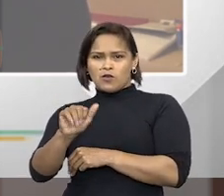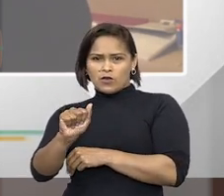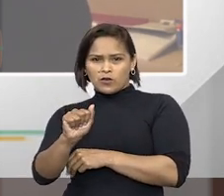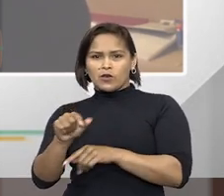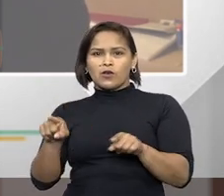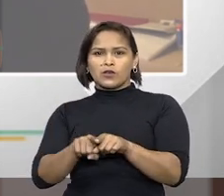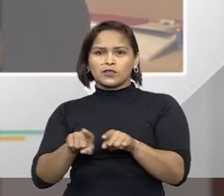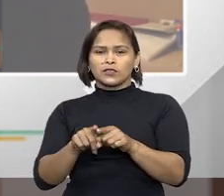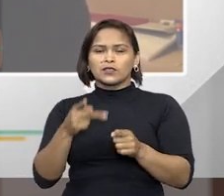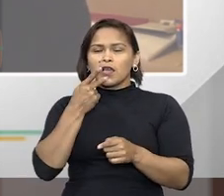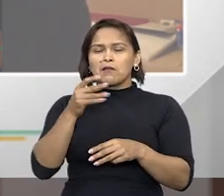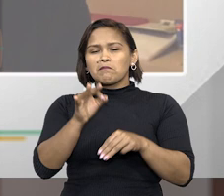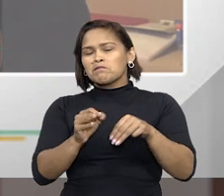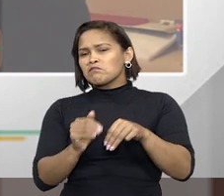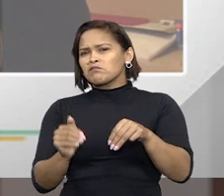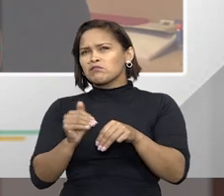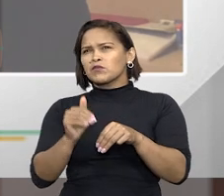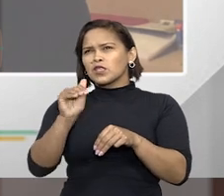ministro